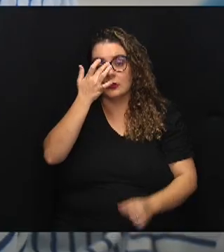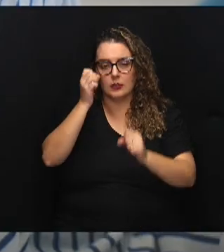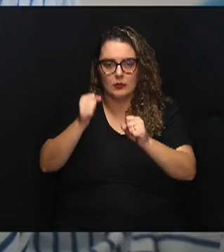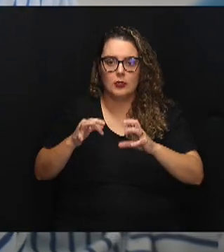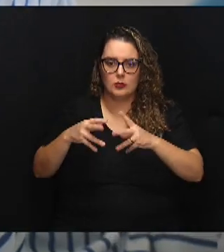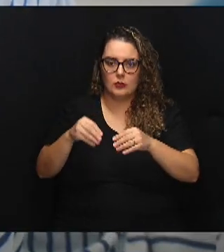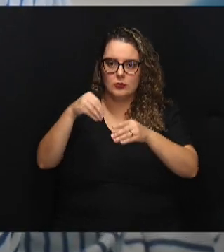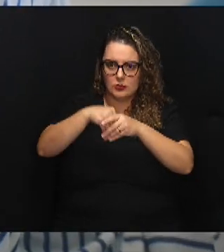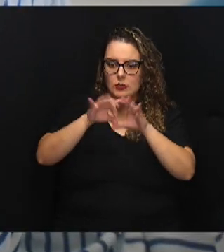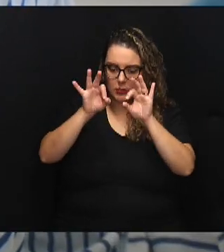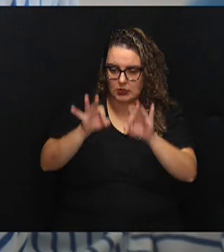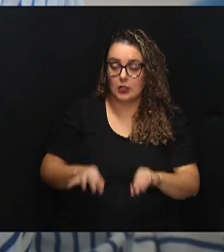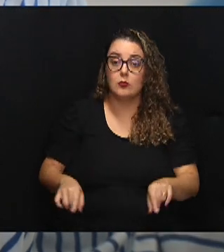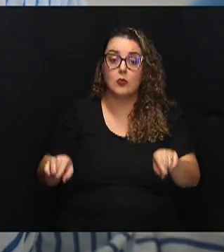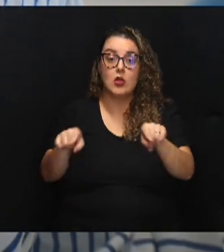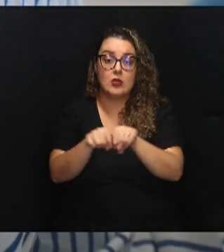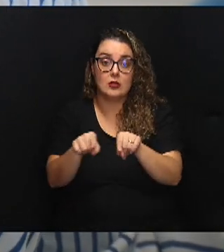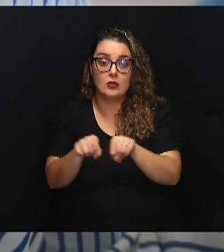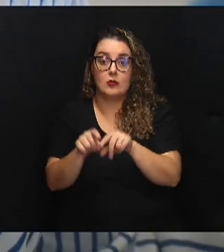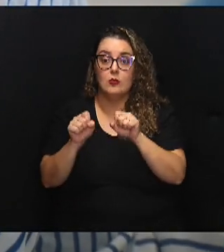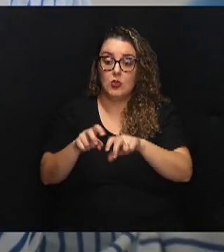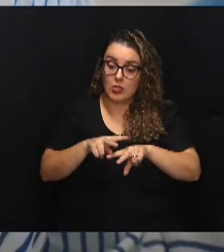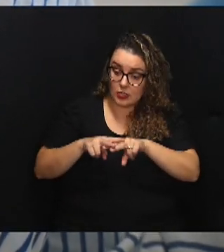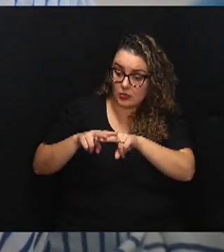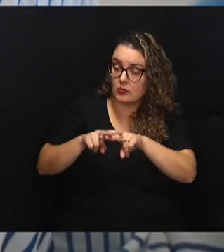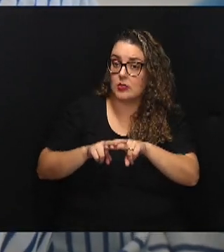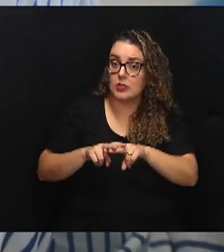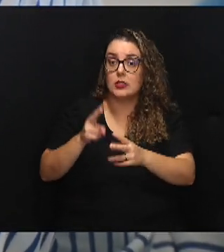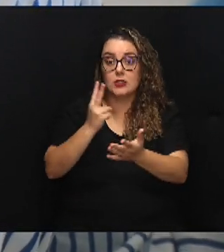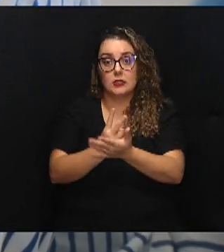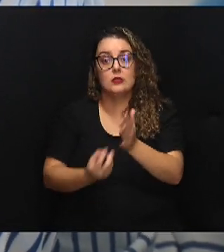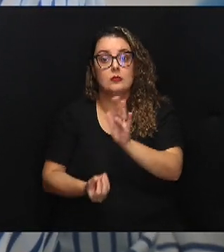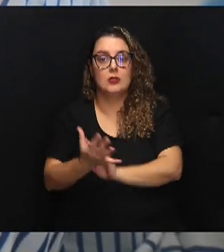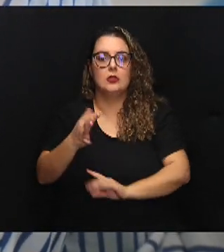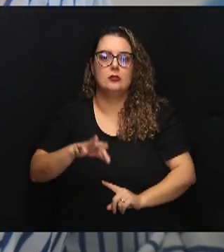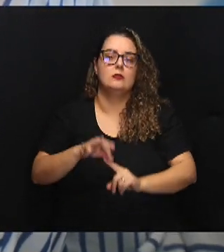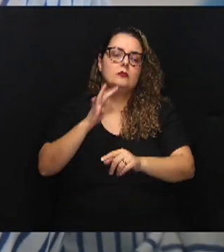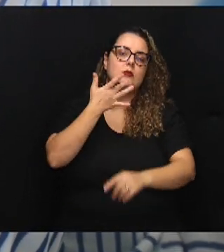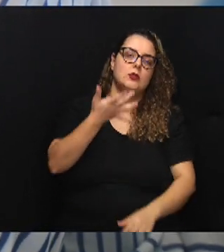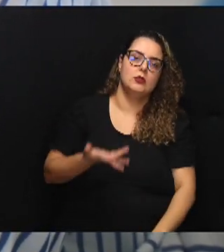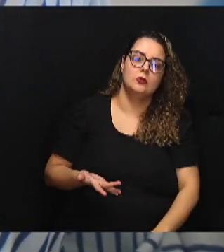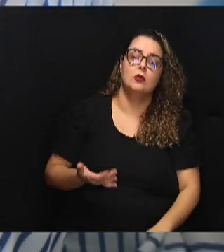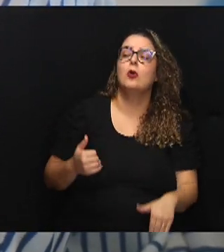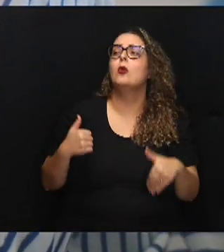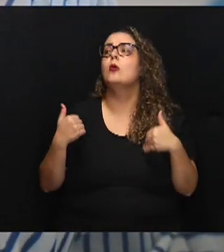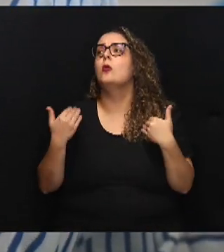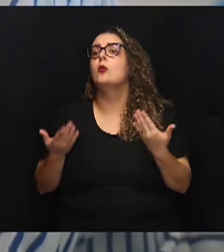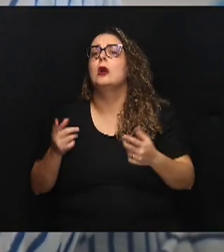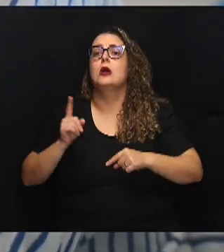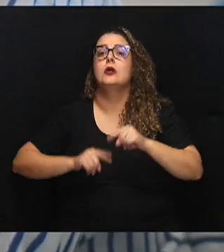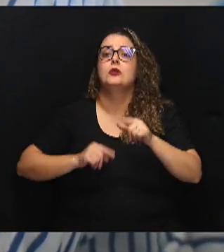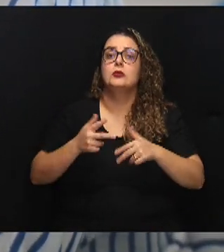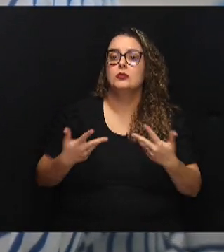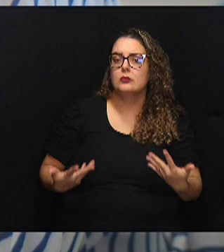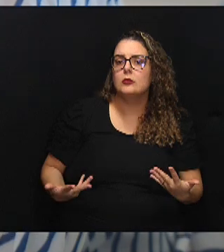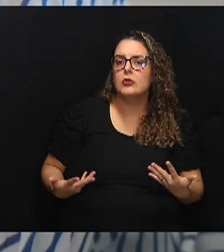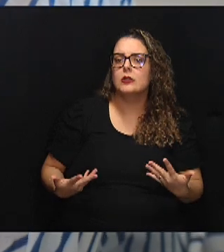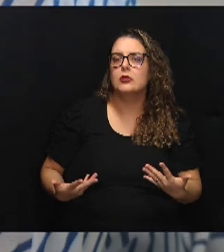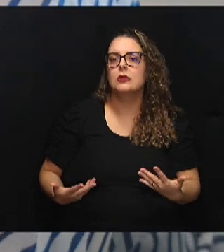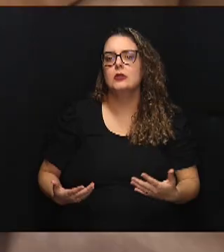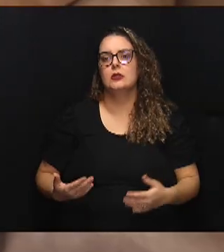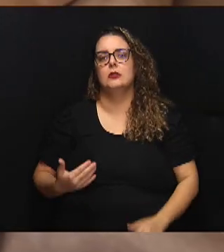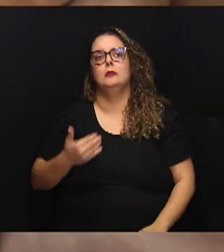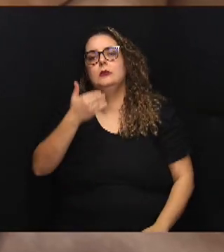dia, mas também poder revisar. E aí sempre criando prioridades, né? Então, quais são as matérias que demandam mais do